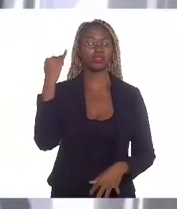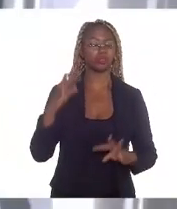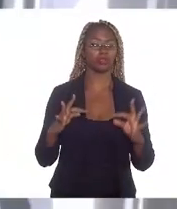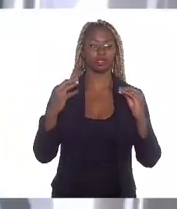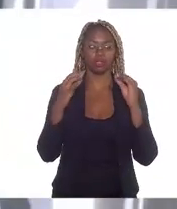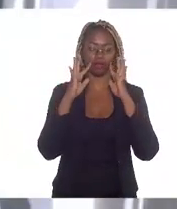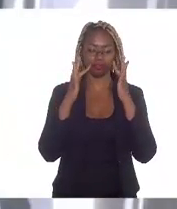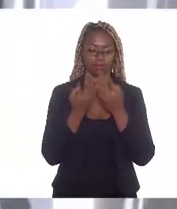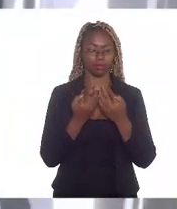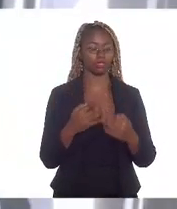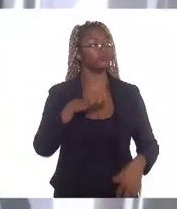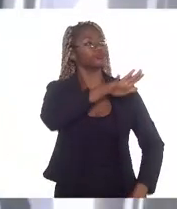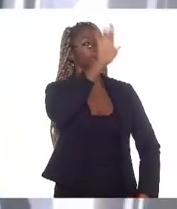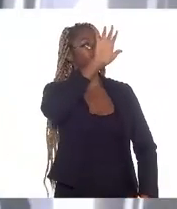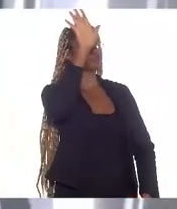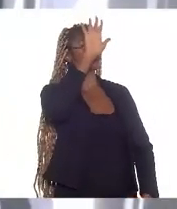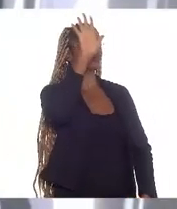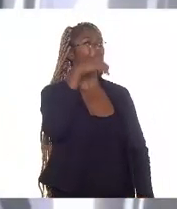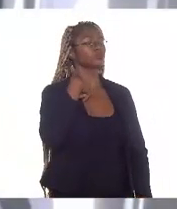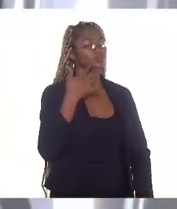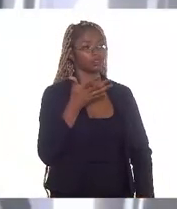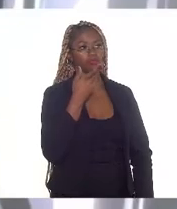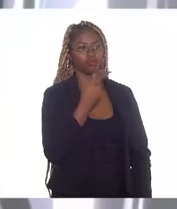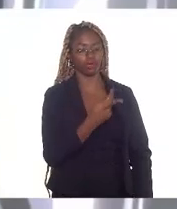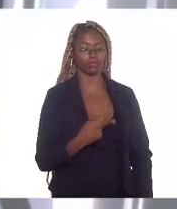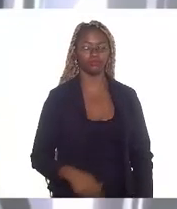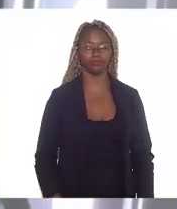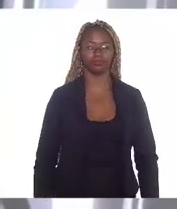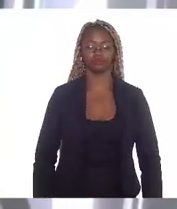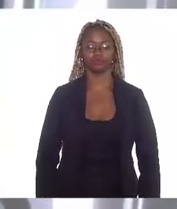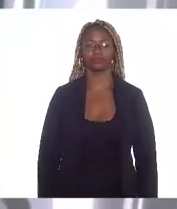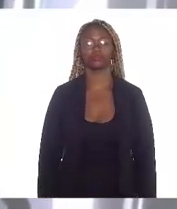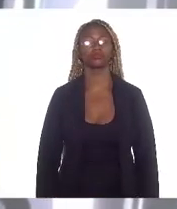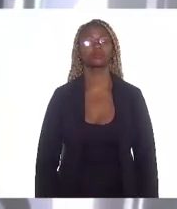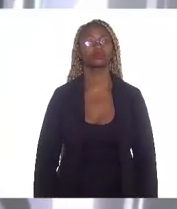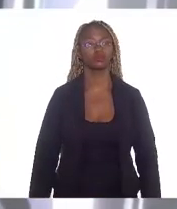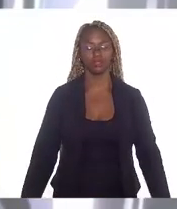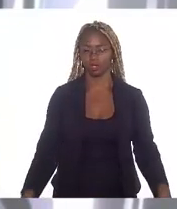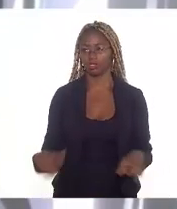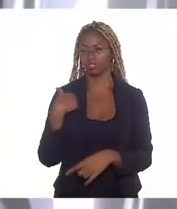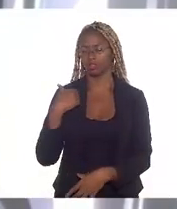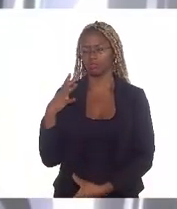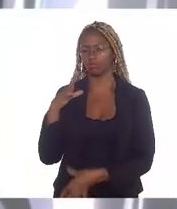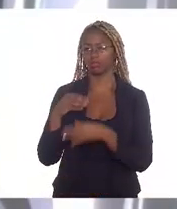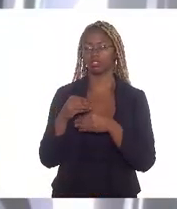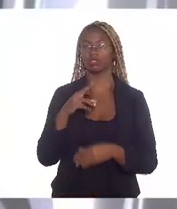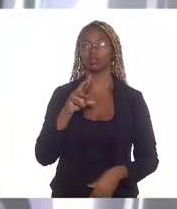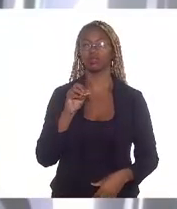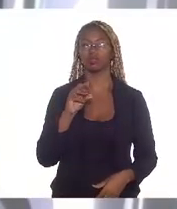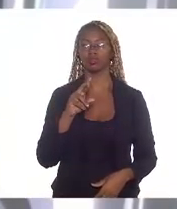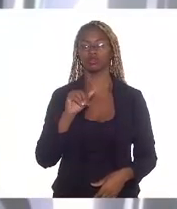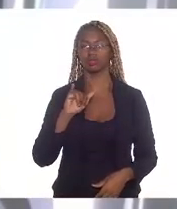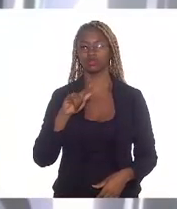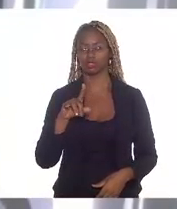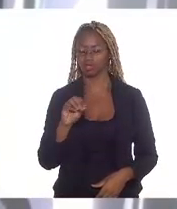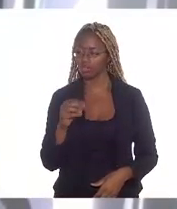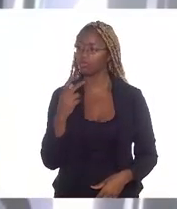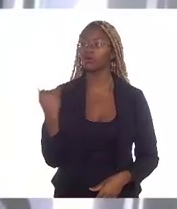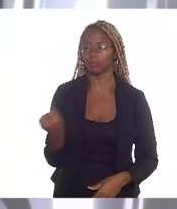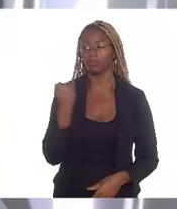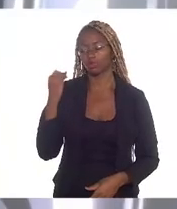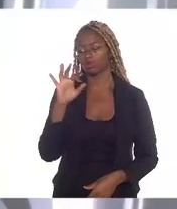Presidente Márcio Pacheco, inclusive, sim, em acréscimo, não só cumprimentando o Rodrigo pela sanção da lei, que é muito importante de